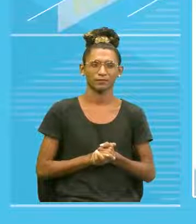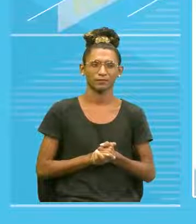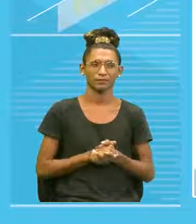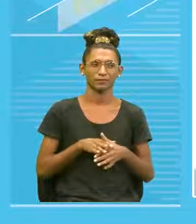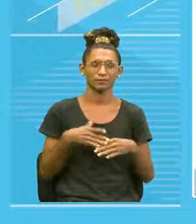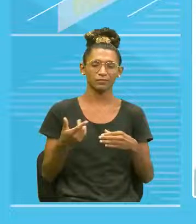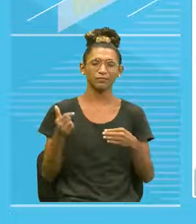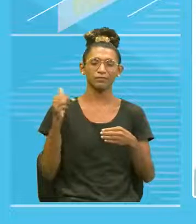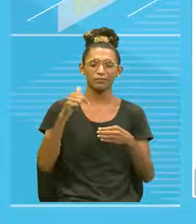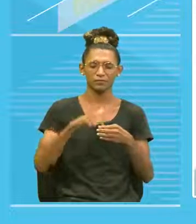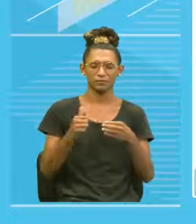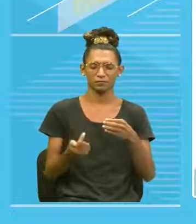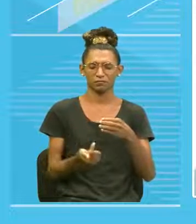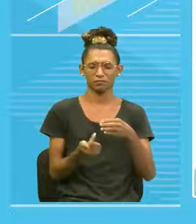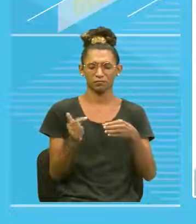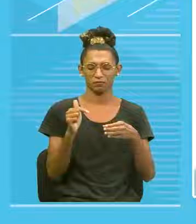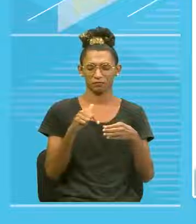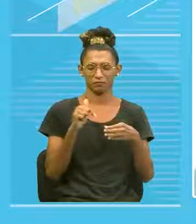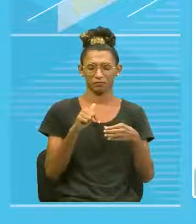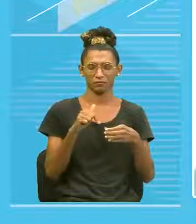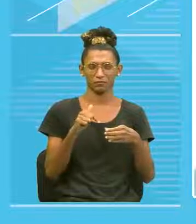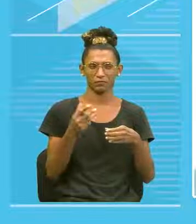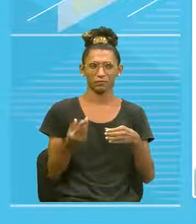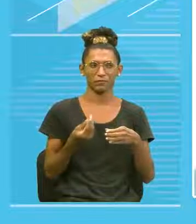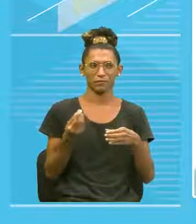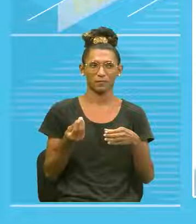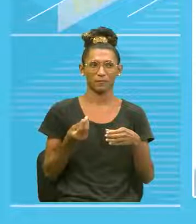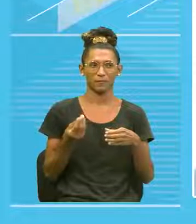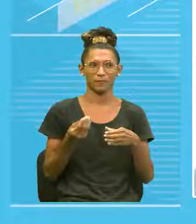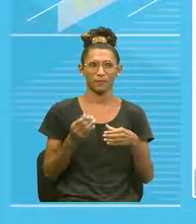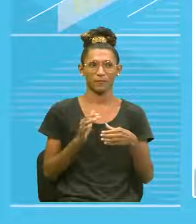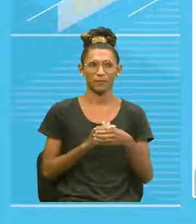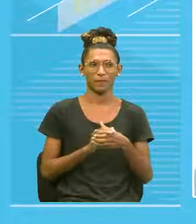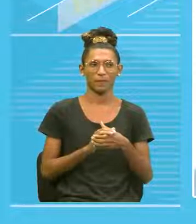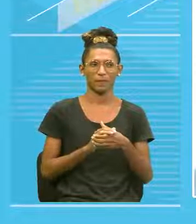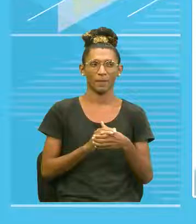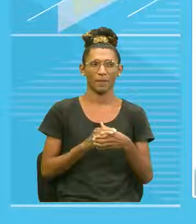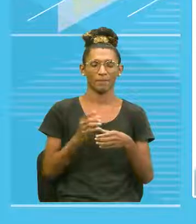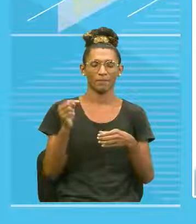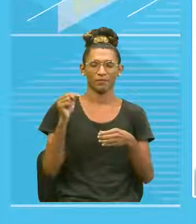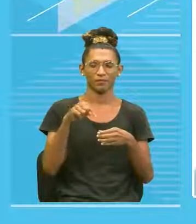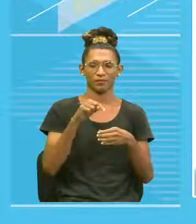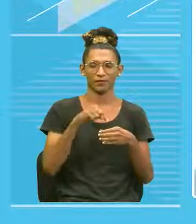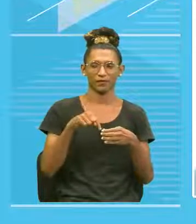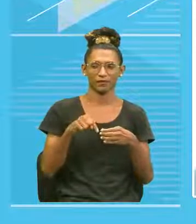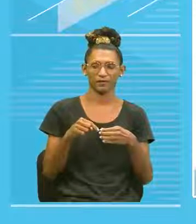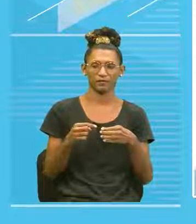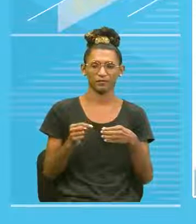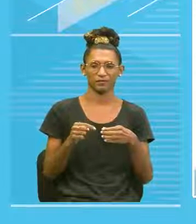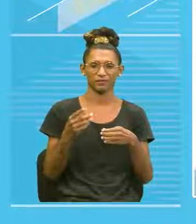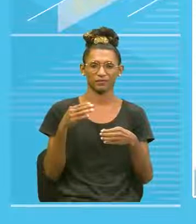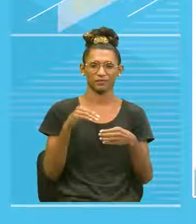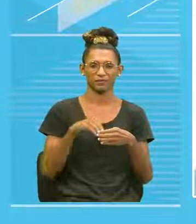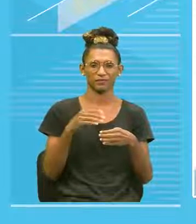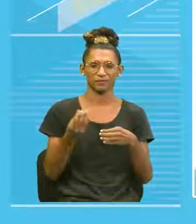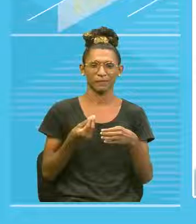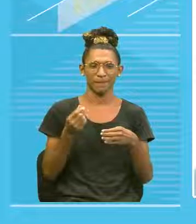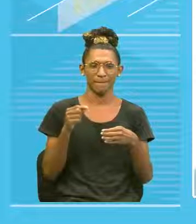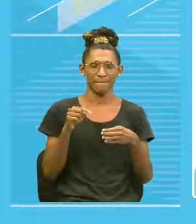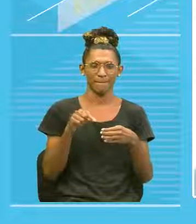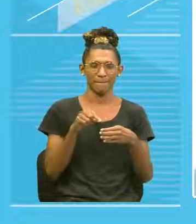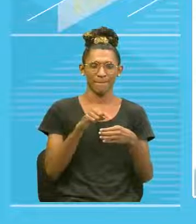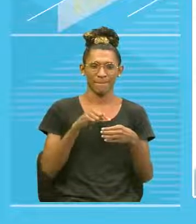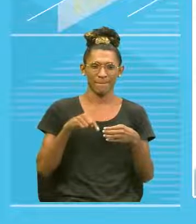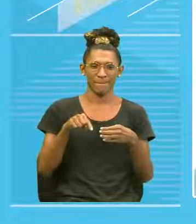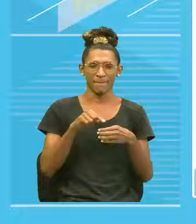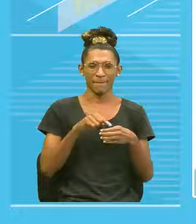E aí esses seres vivos e esses seres vivos que eu joguei lá eles vão